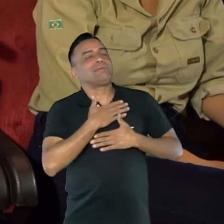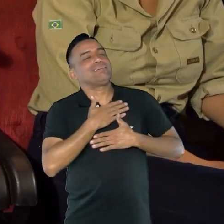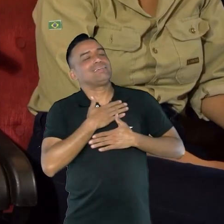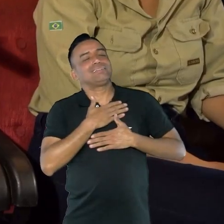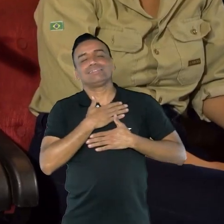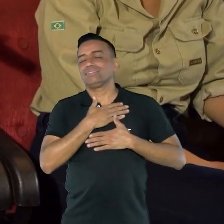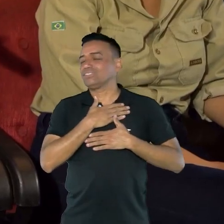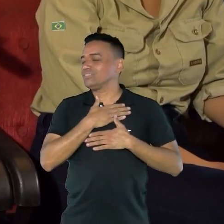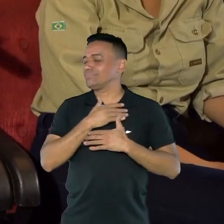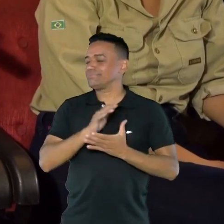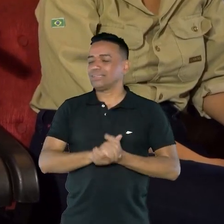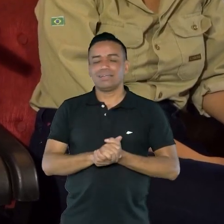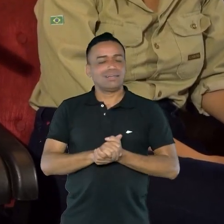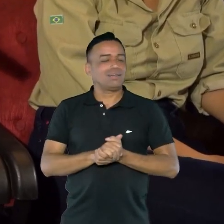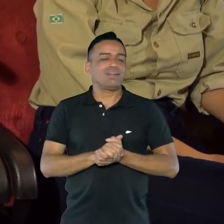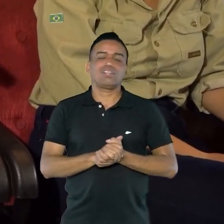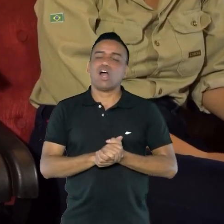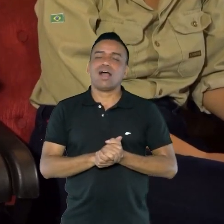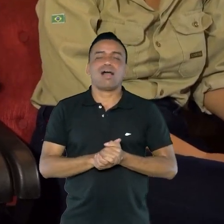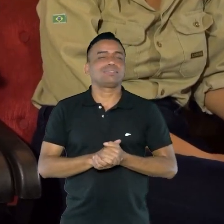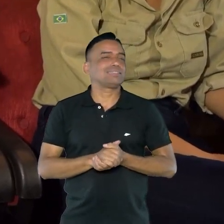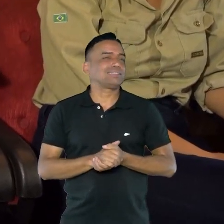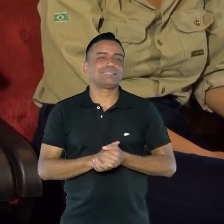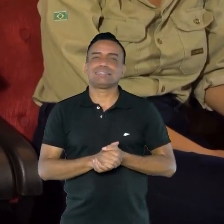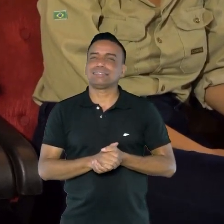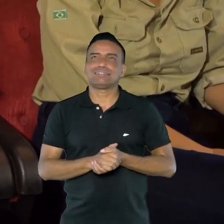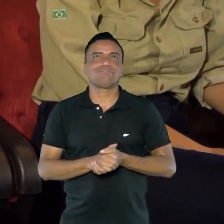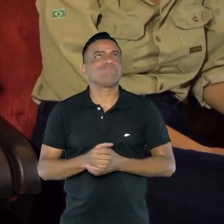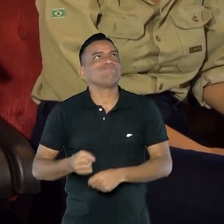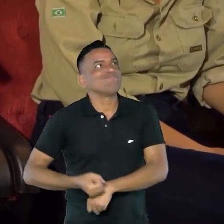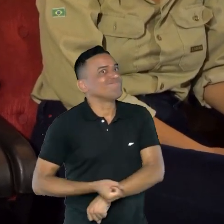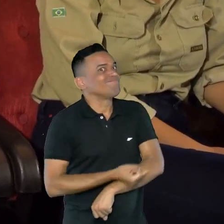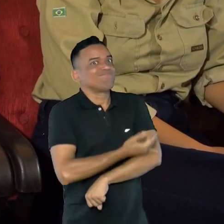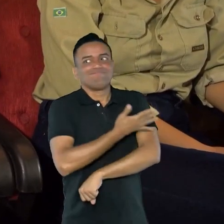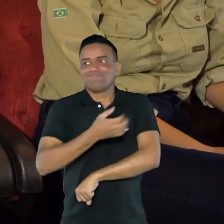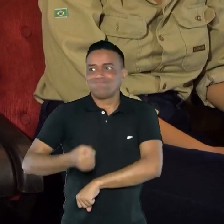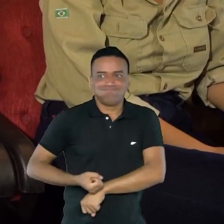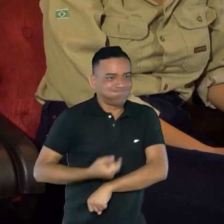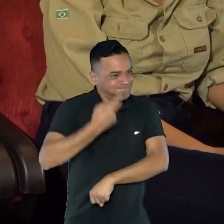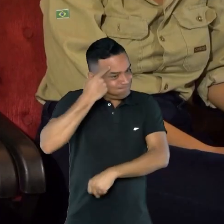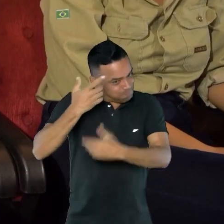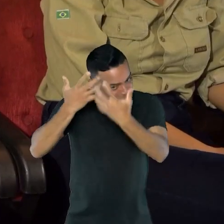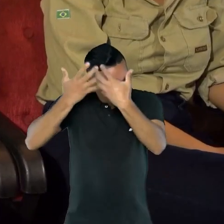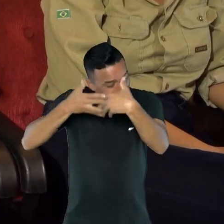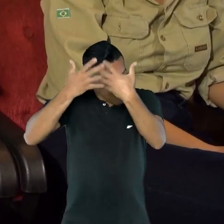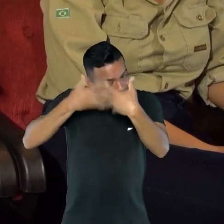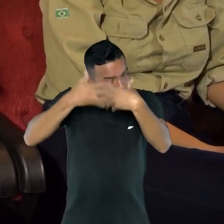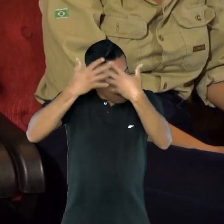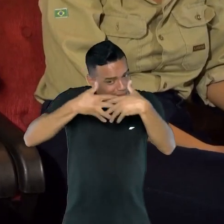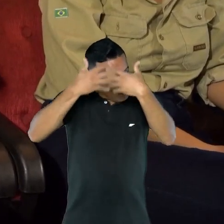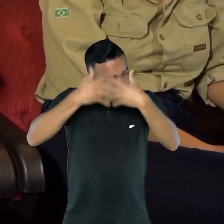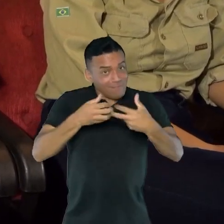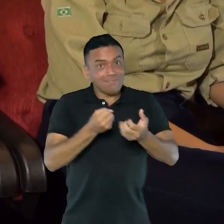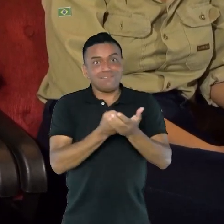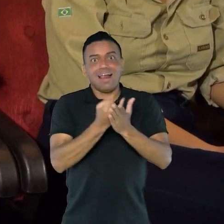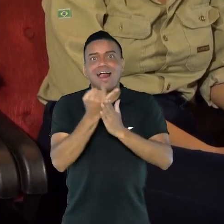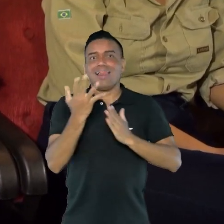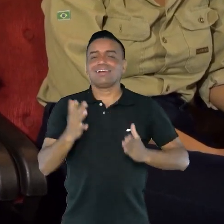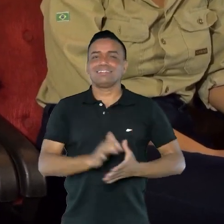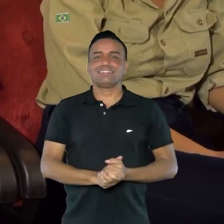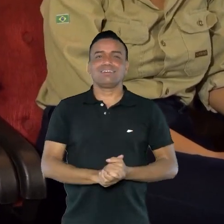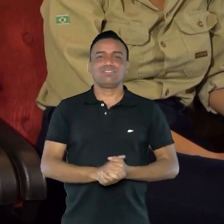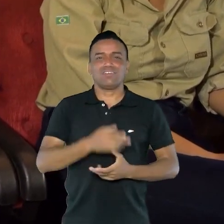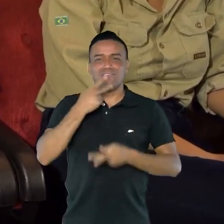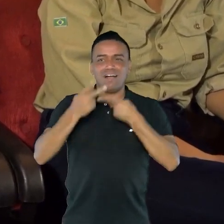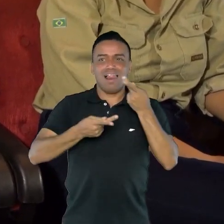uma explosão aqui de pensamentos. Enquanto você estava falando dos